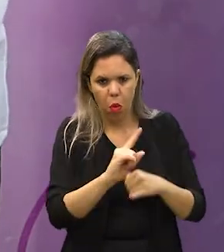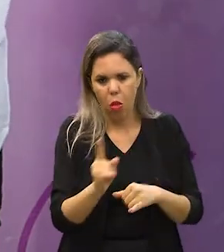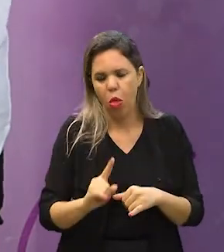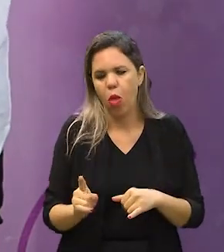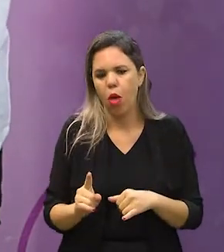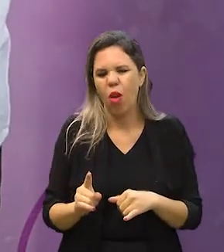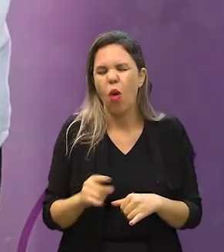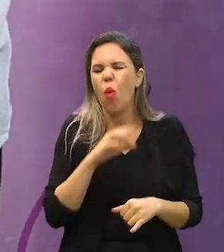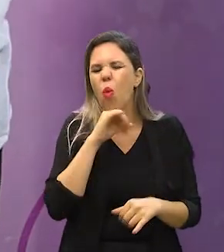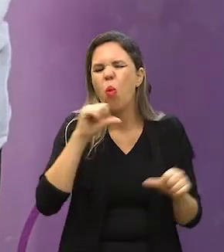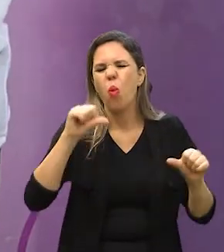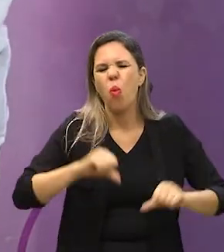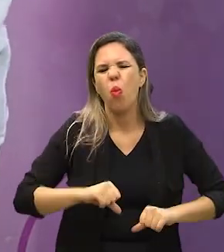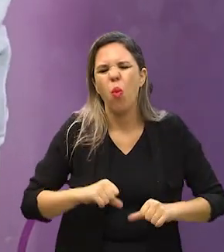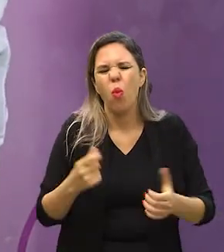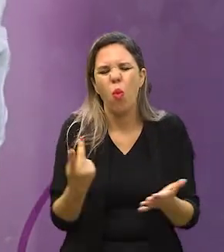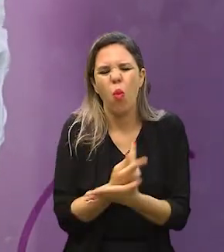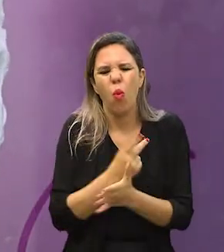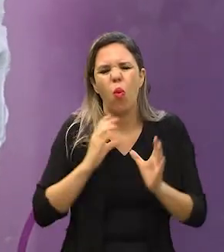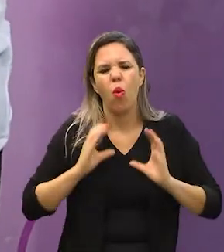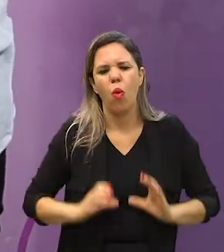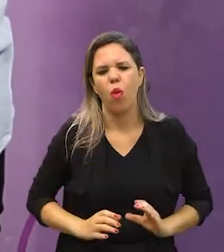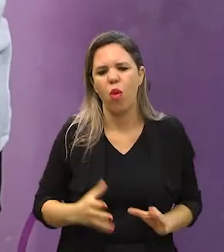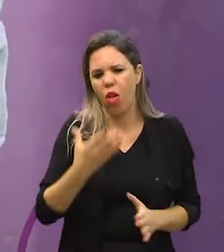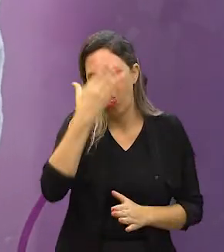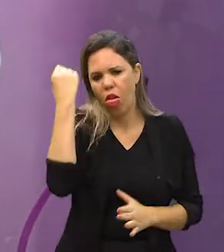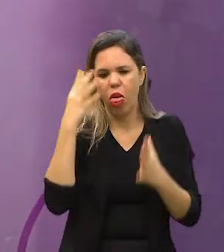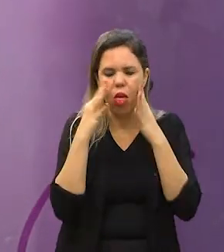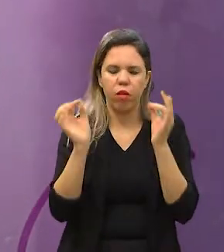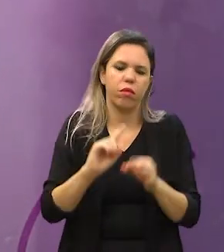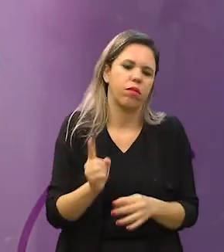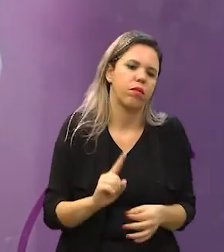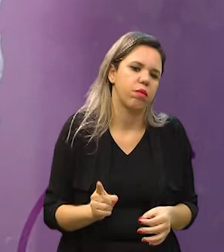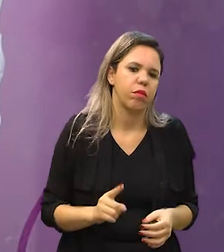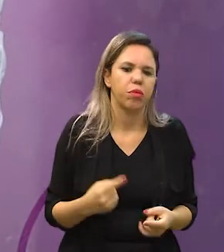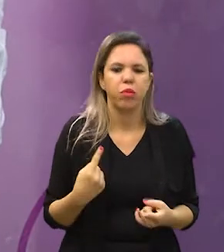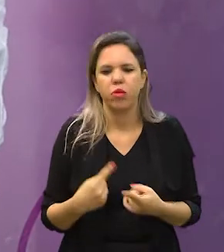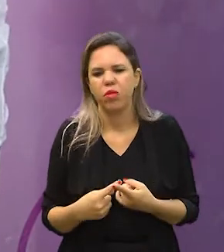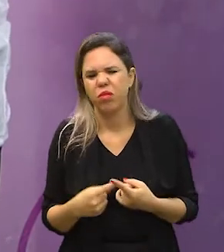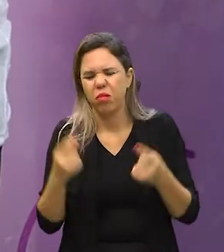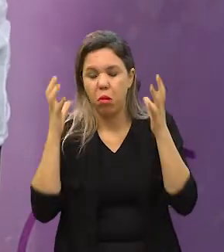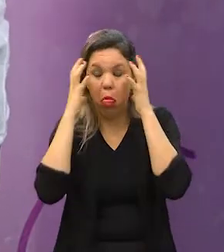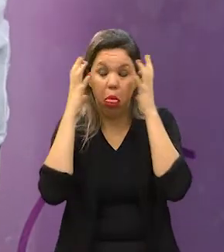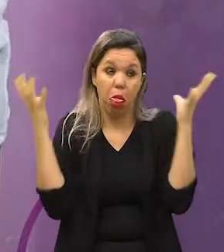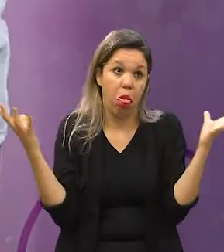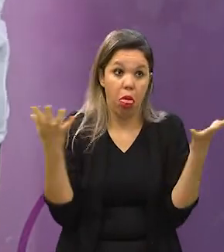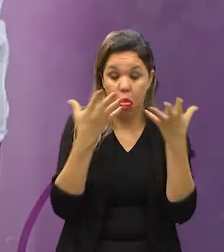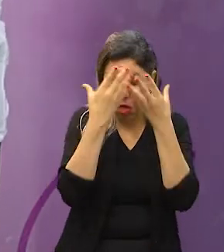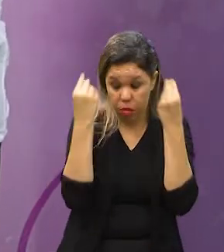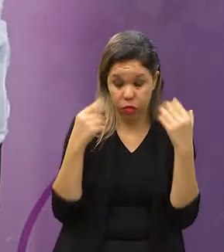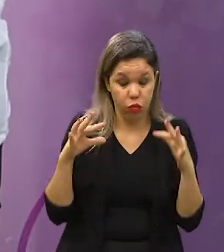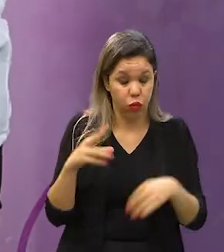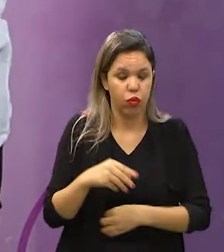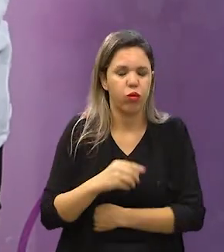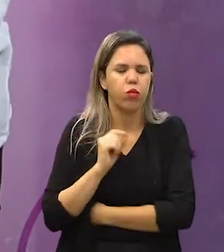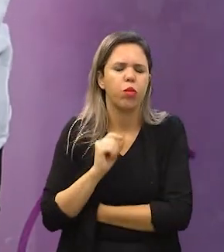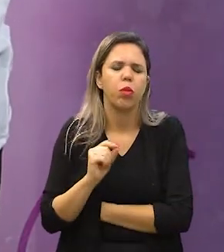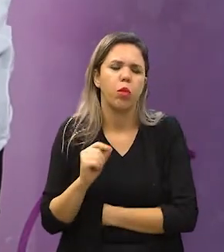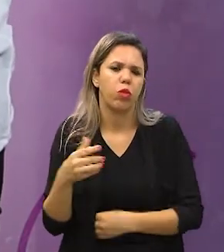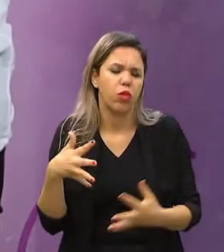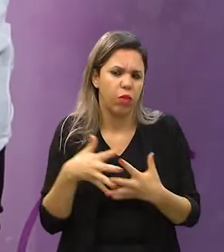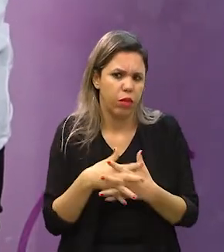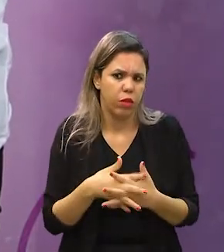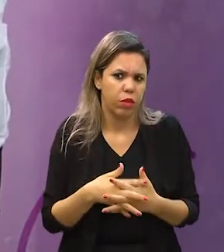simplesmente com um mau comportamento? Ah, ele é esquecido porque não presta atenção. Ou, ah, estou com muita coisa na cabeça, por isso que eu esqueço tudo. Pode